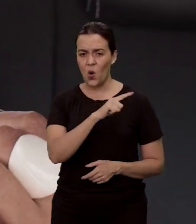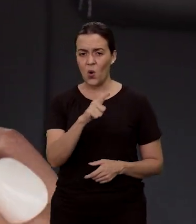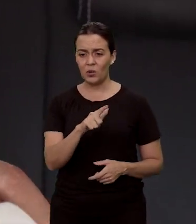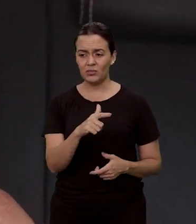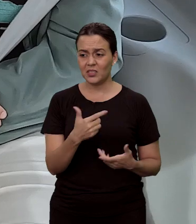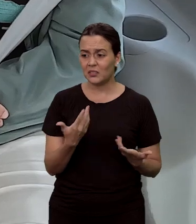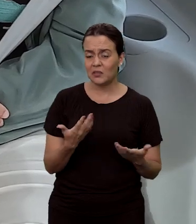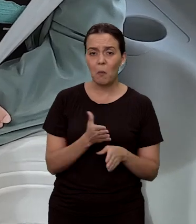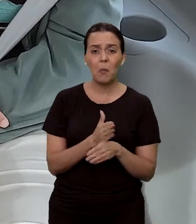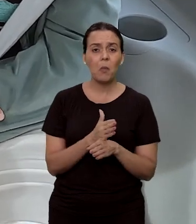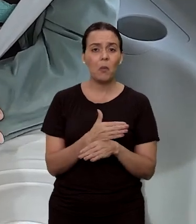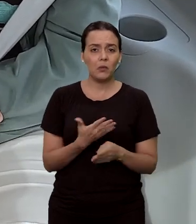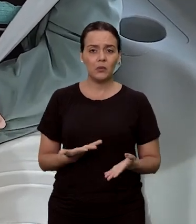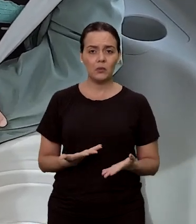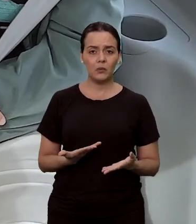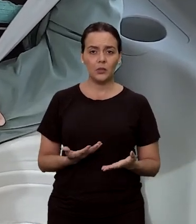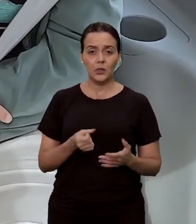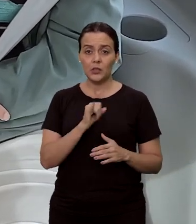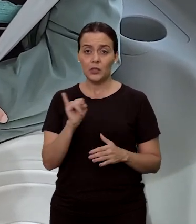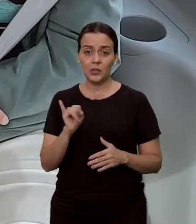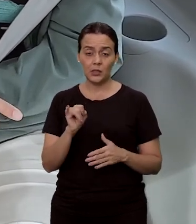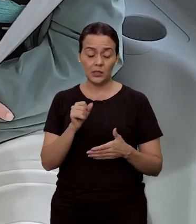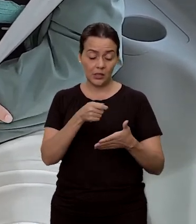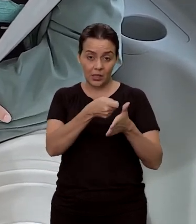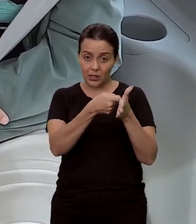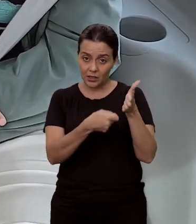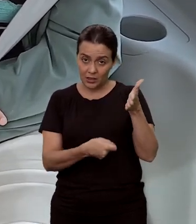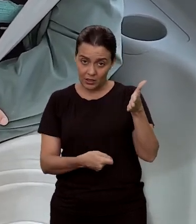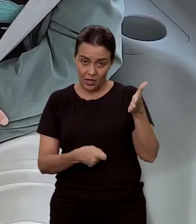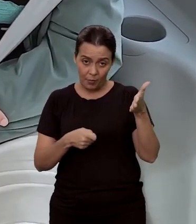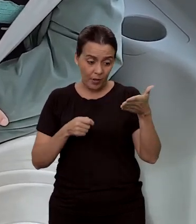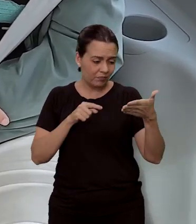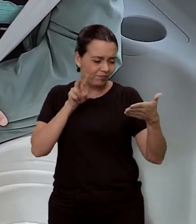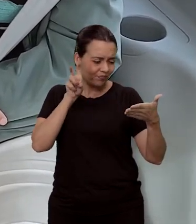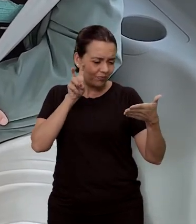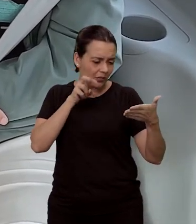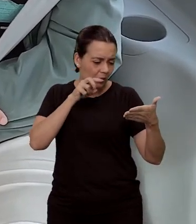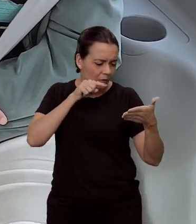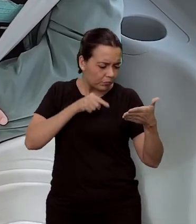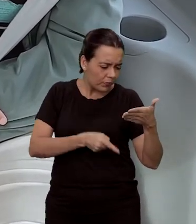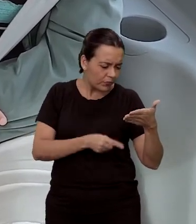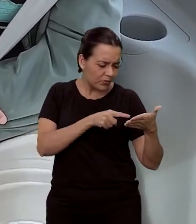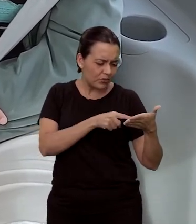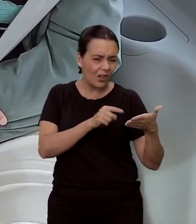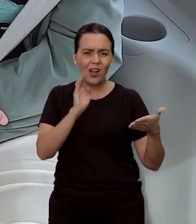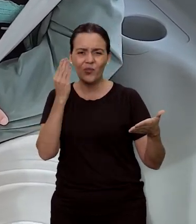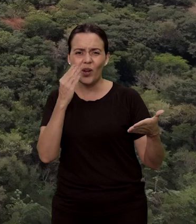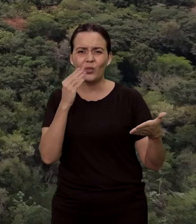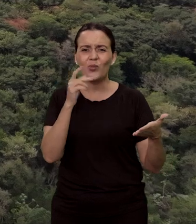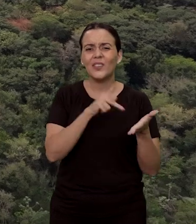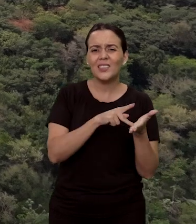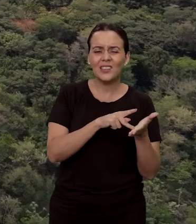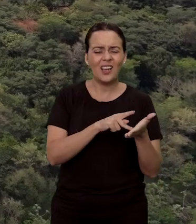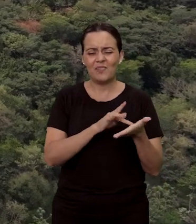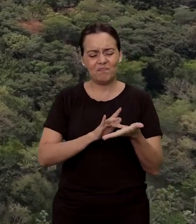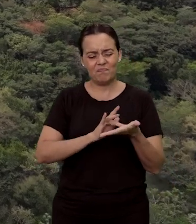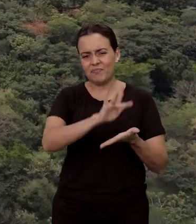mais profundo. Às vezes as pessoas não querem refletir se será que isso é uma fake news? Será que não é? Não quero nem ver, já vou passar.